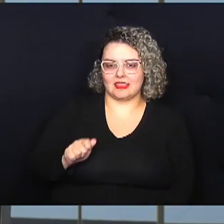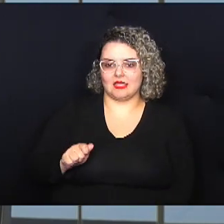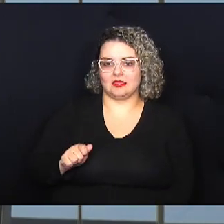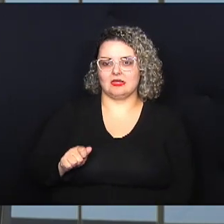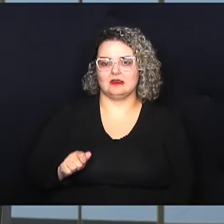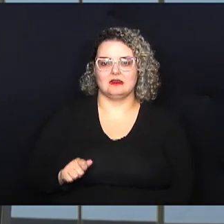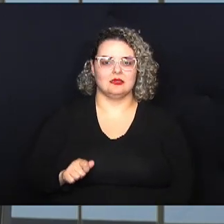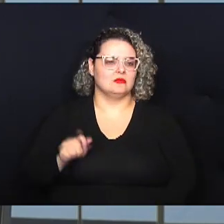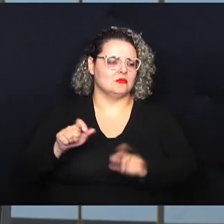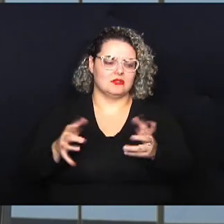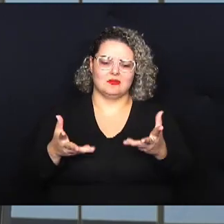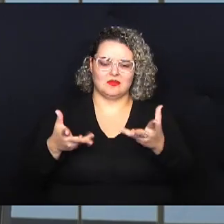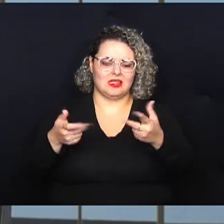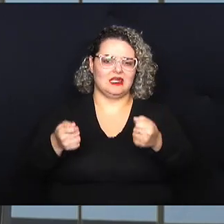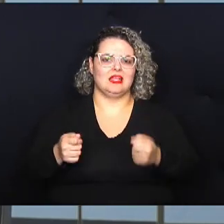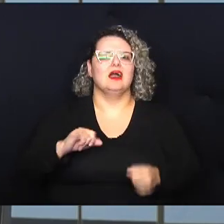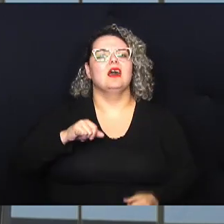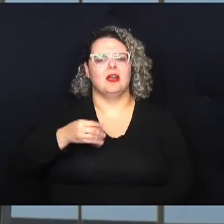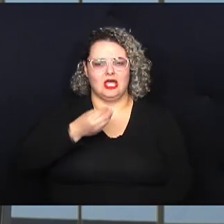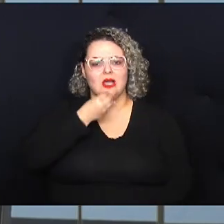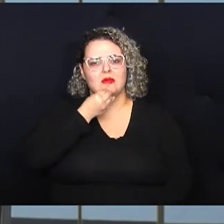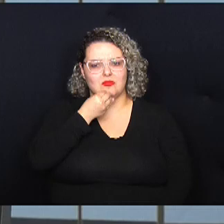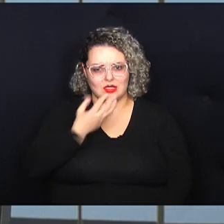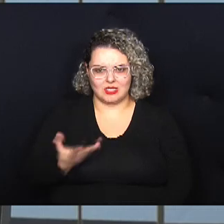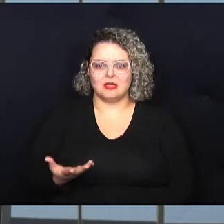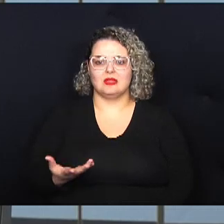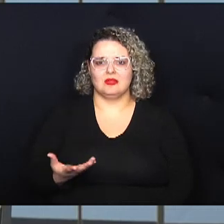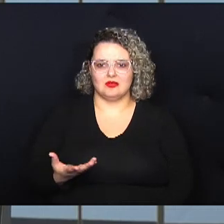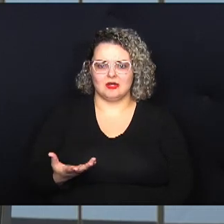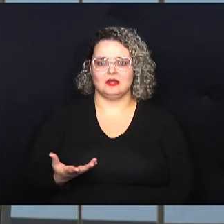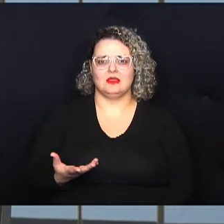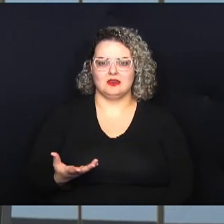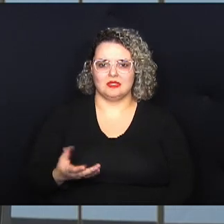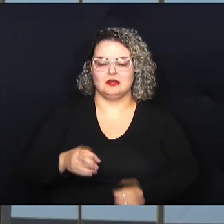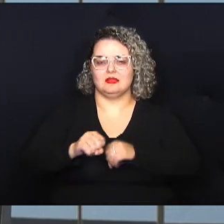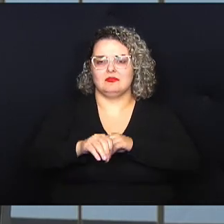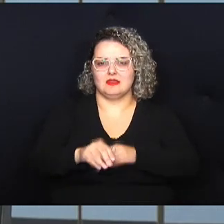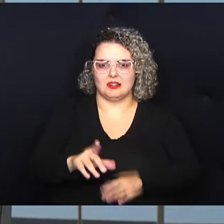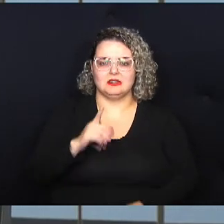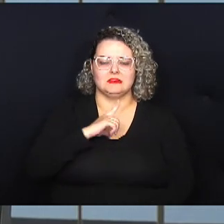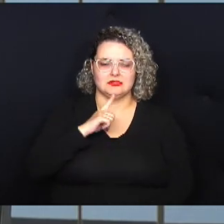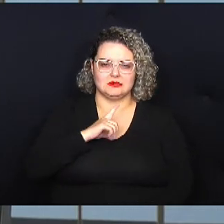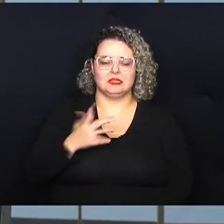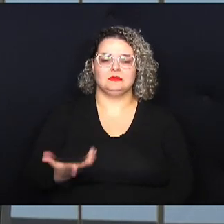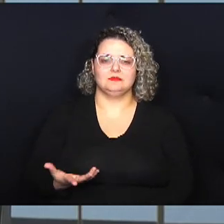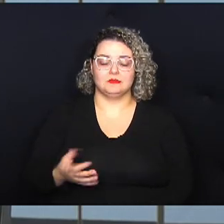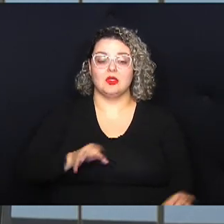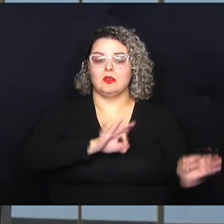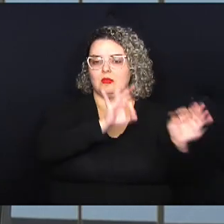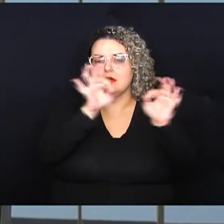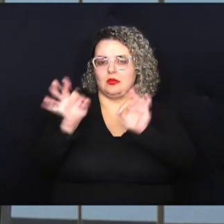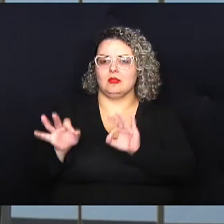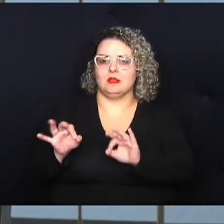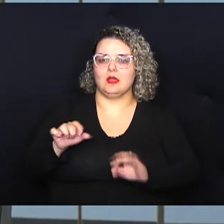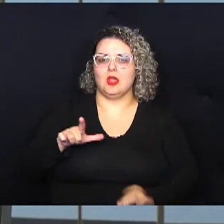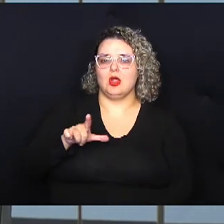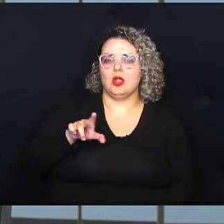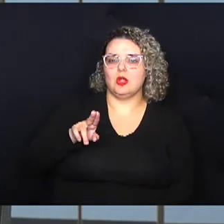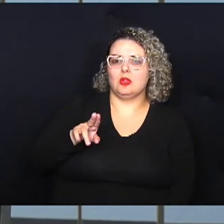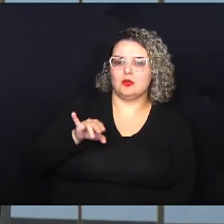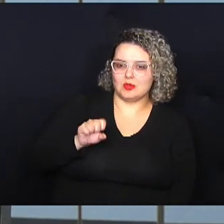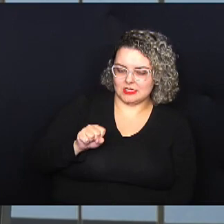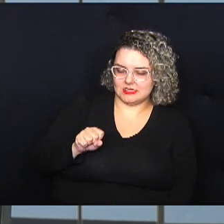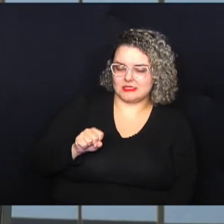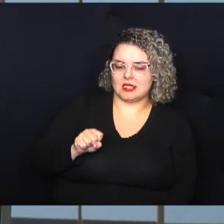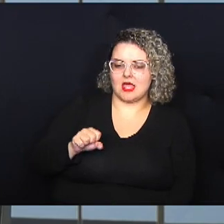gente fantástica no YouTube. Aproveite esse ensinamento. Tem, verdade. Eu acompanho Louise Hay. E